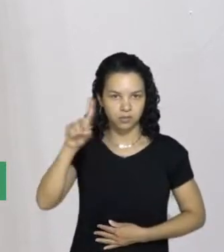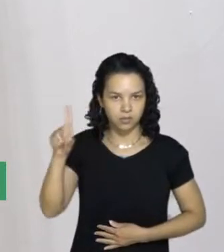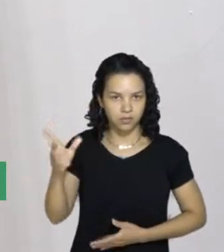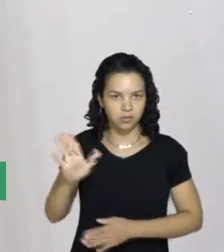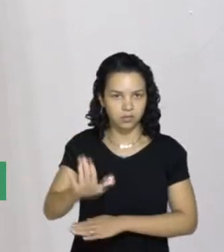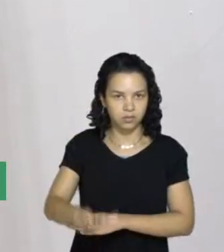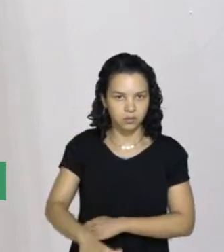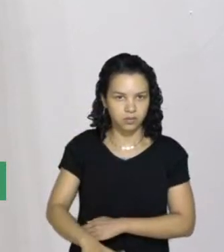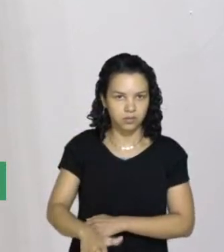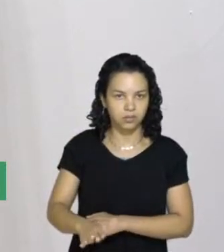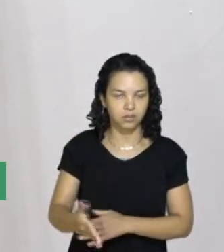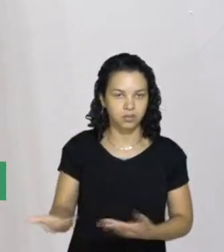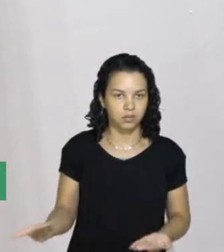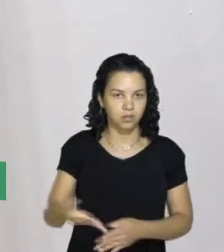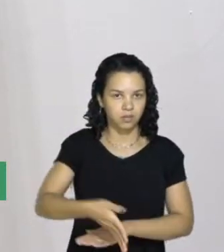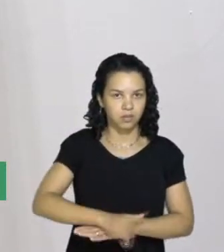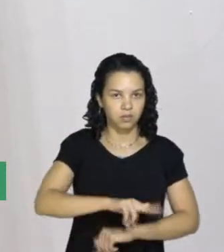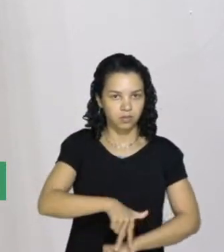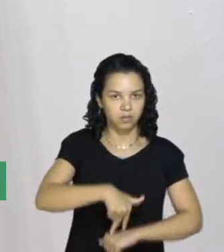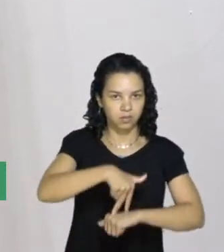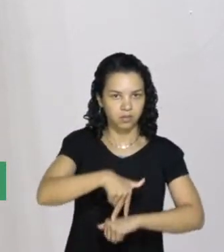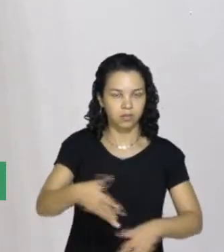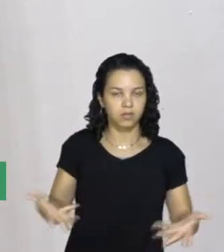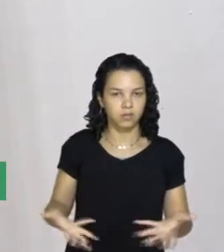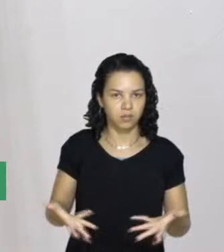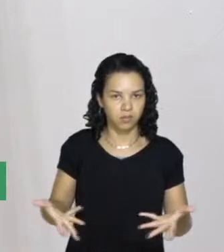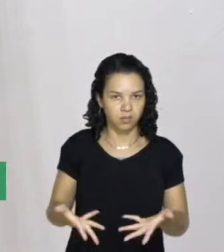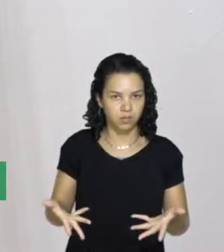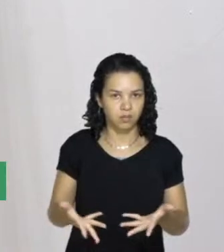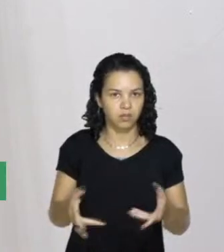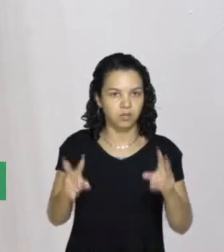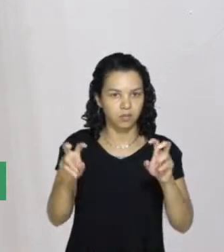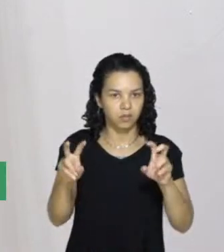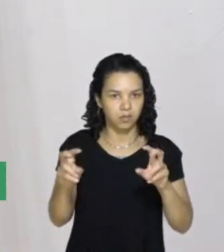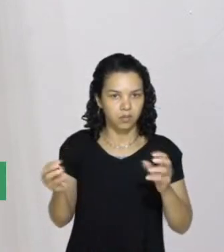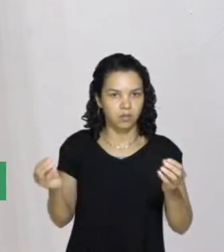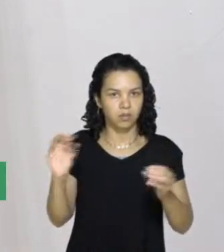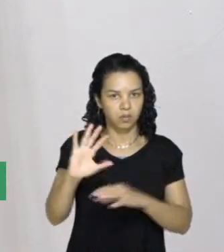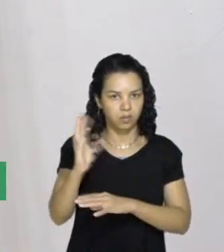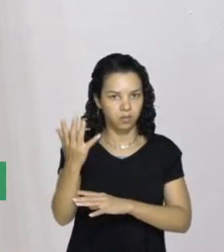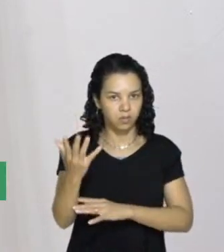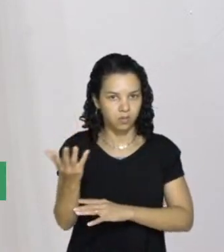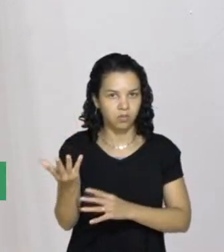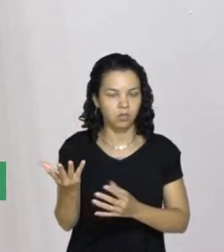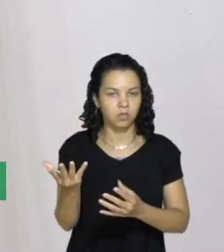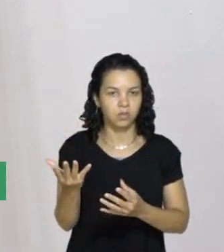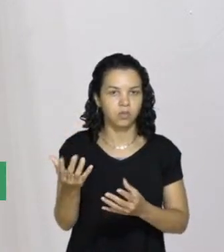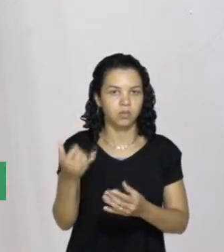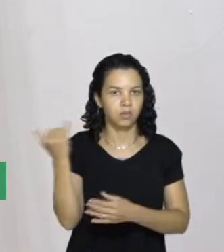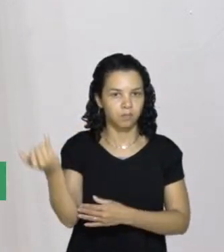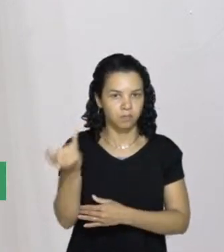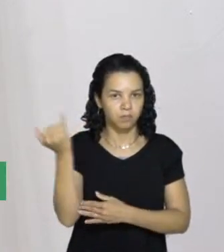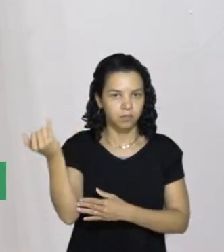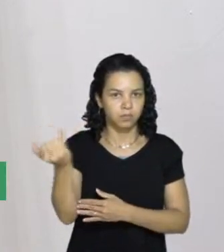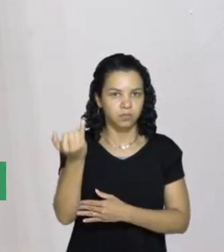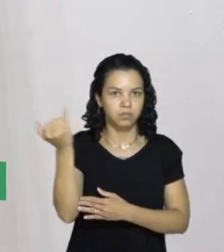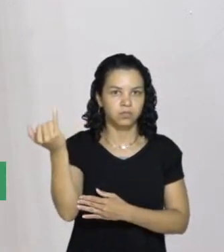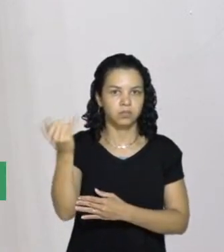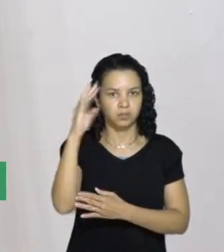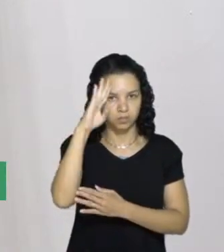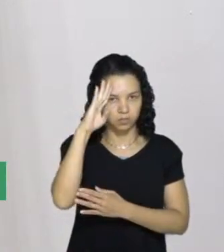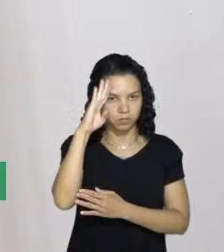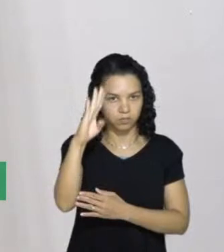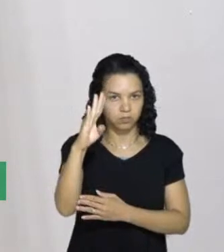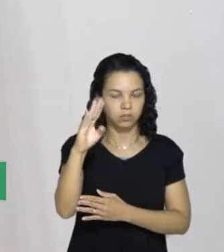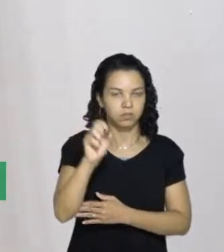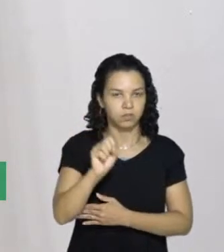Eu venho até essa tribuna para colocar algumas situações que são pertinentes, principalmente que se